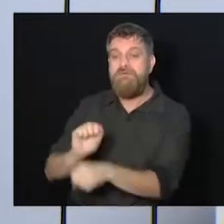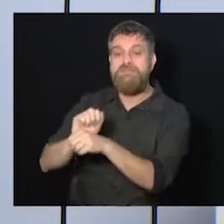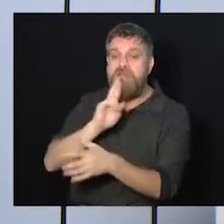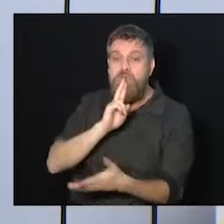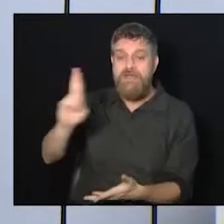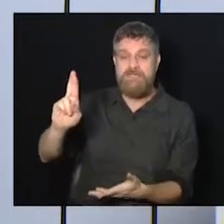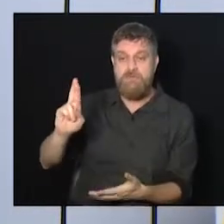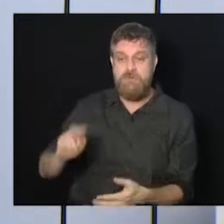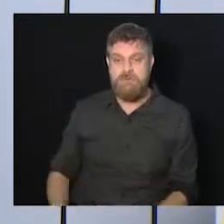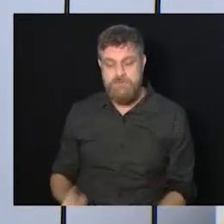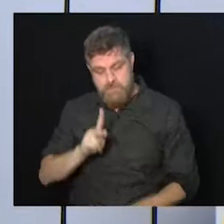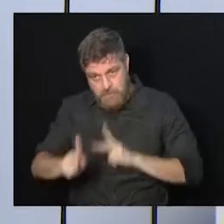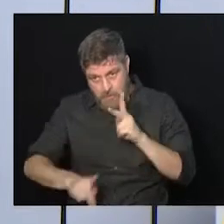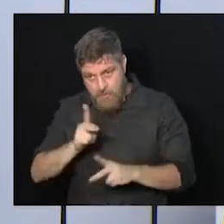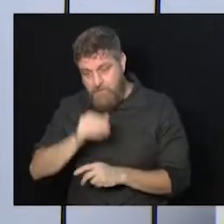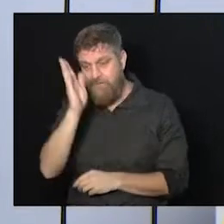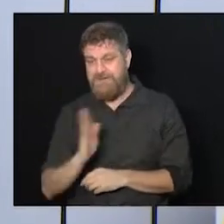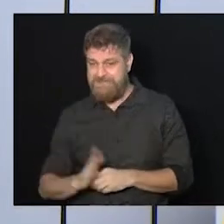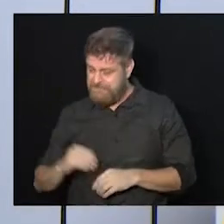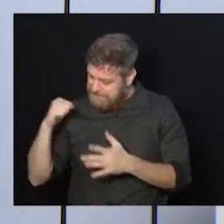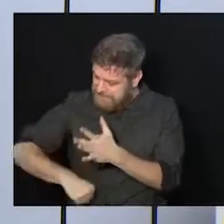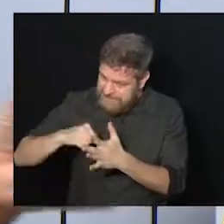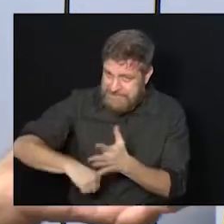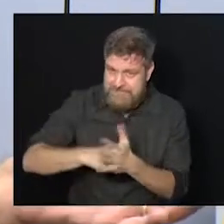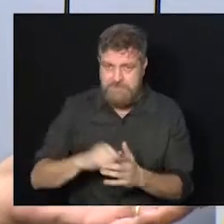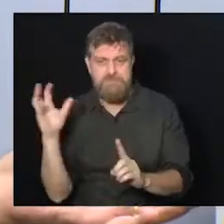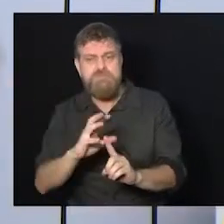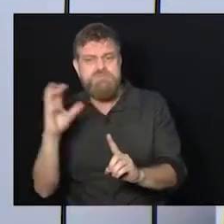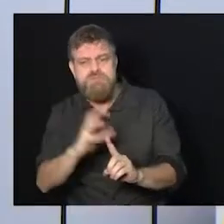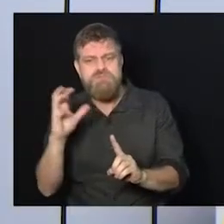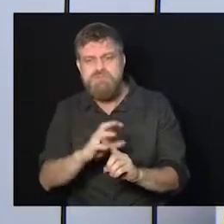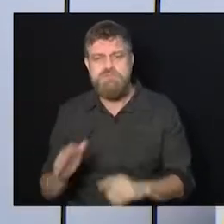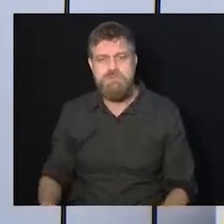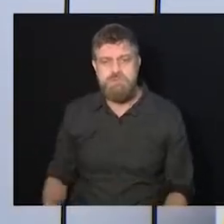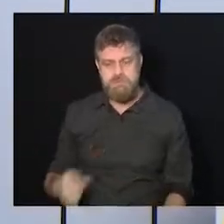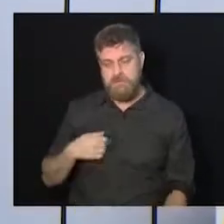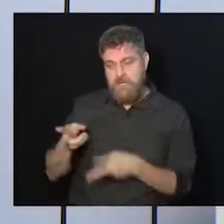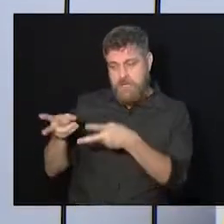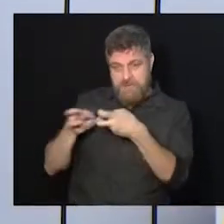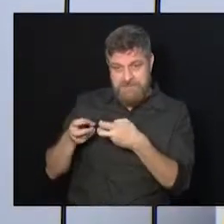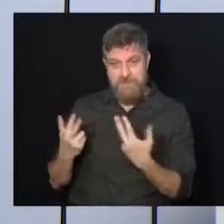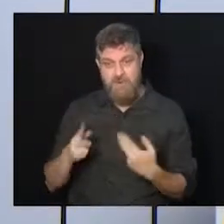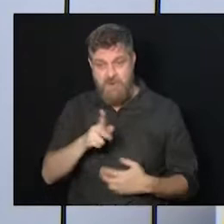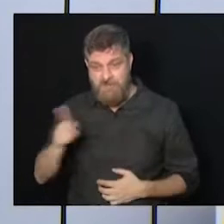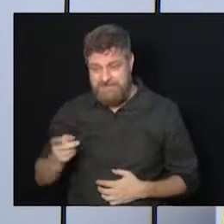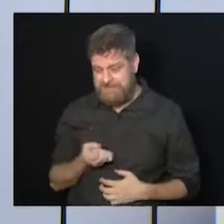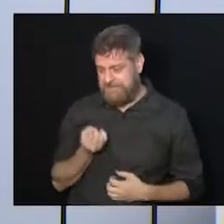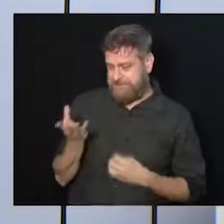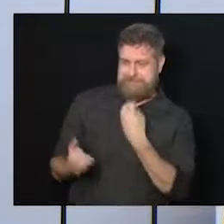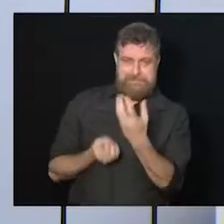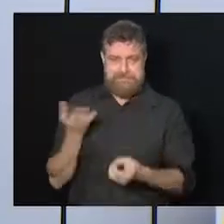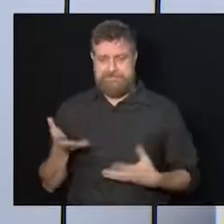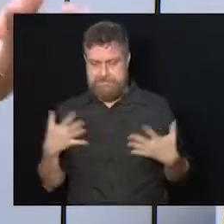Mas a sociedade tem que cobrar isso. E a gente percebe, por conta, como disse a professora Luciene, são muitas informações